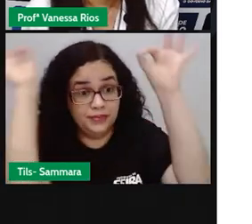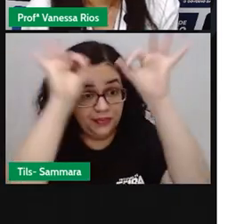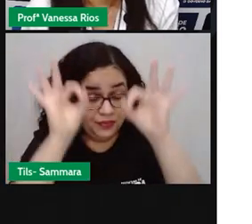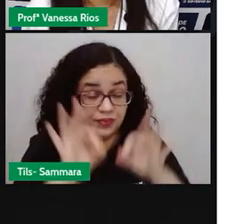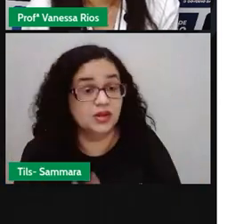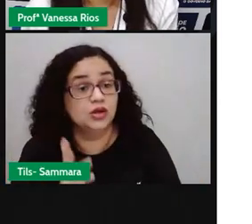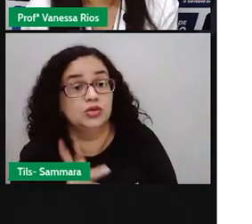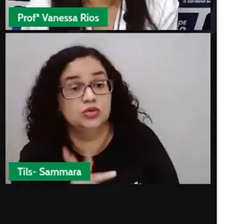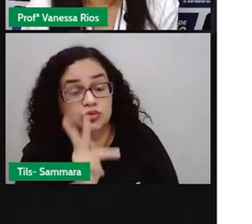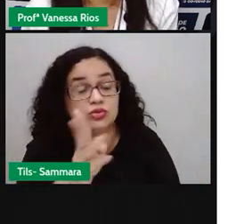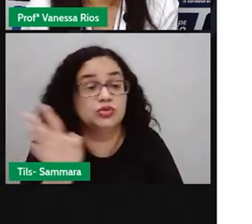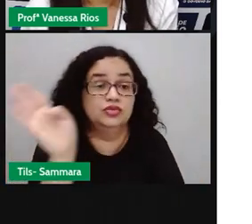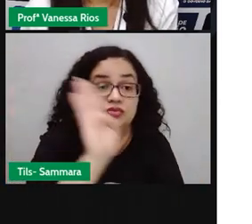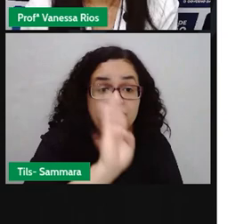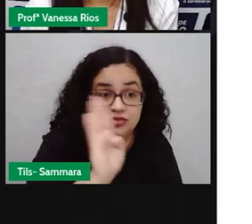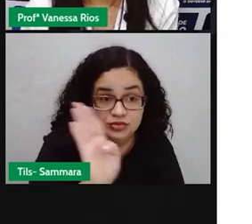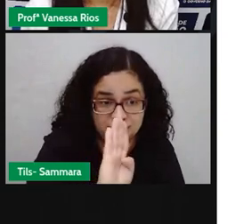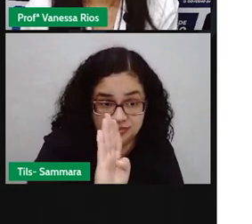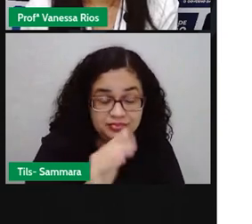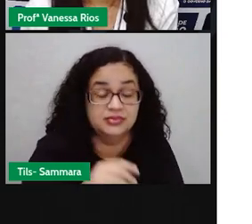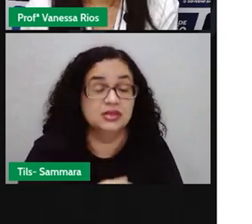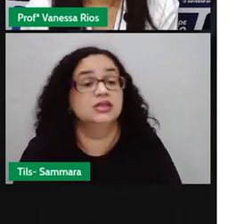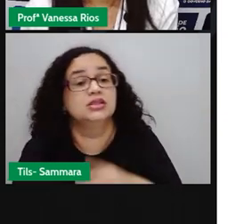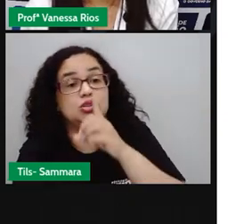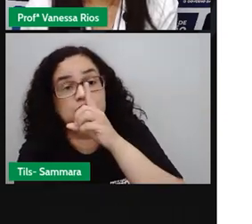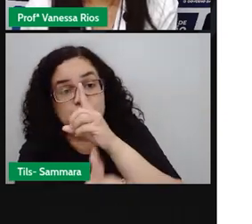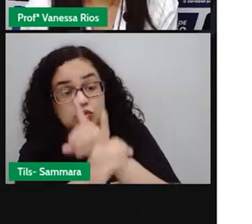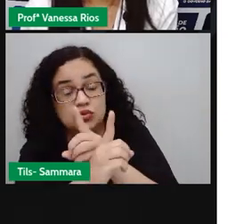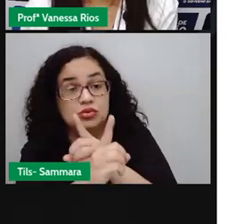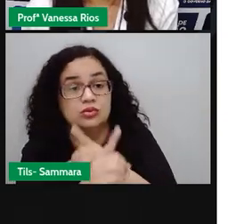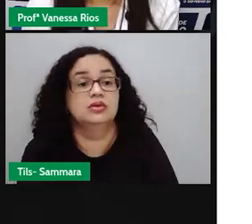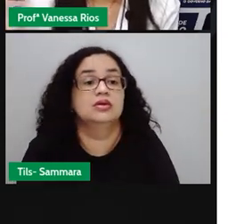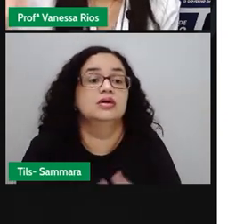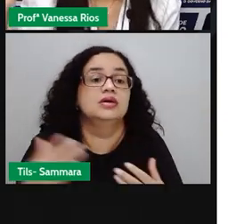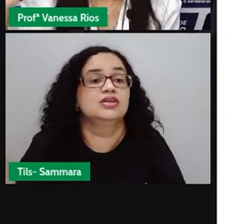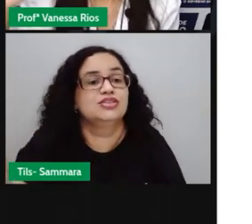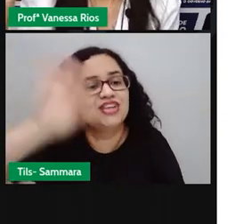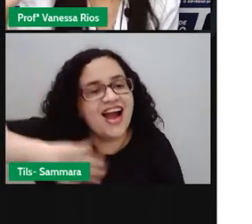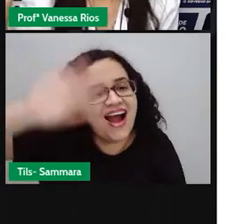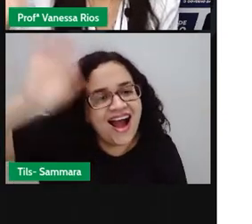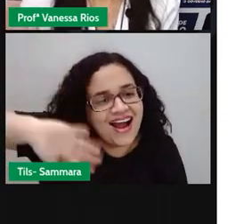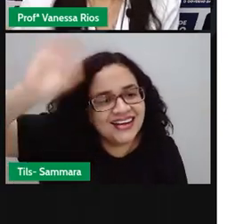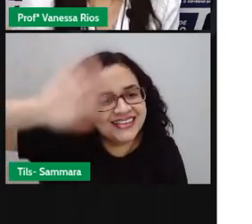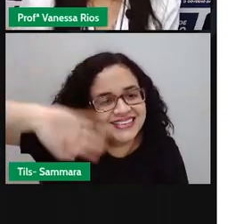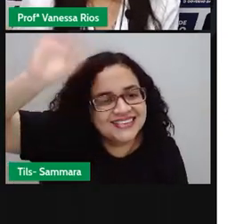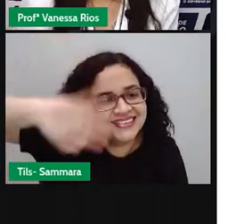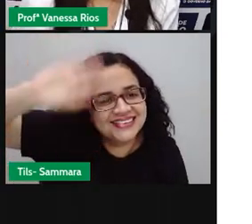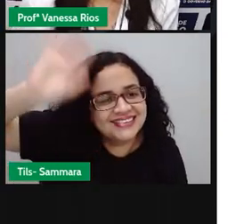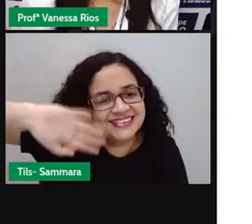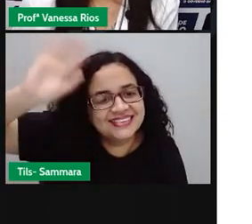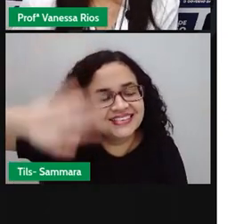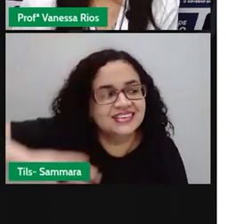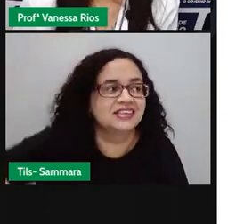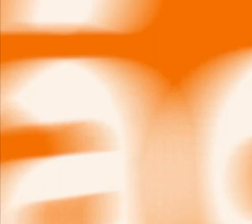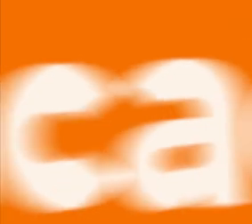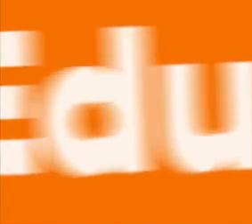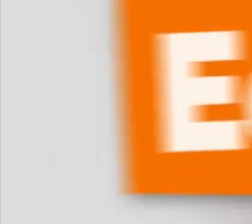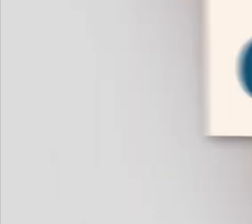dar continuidade a essa videoaula e a gente se encontra no próximo momento, ó. Tchau, tchau, viu, turma?